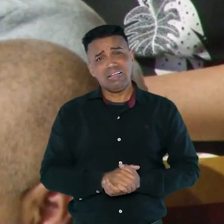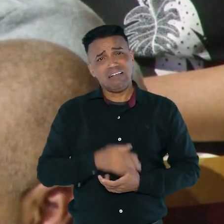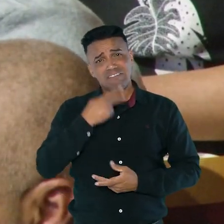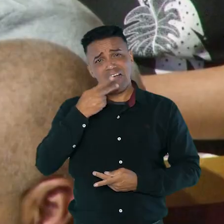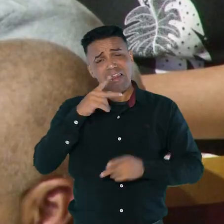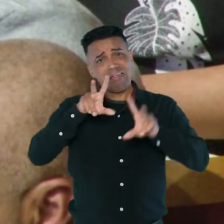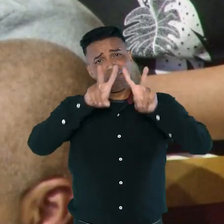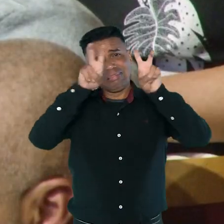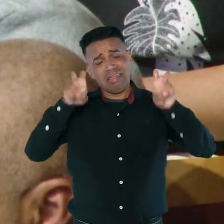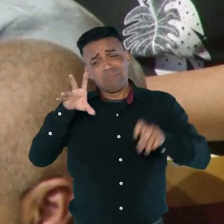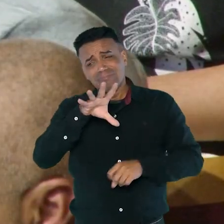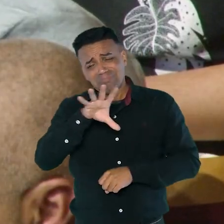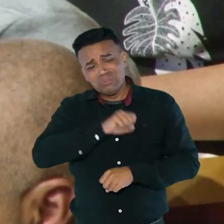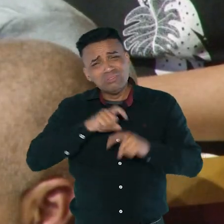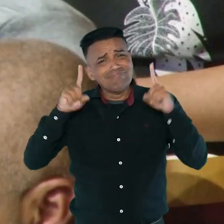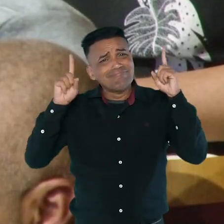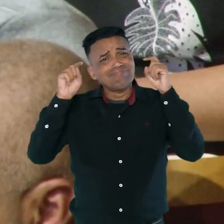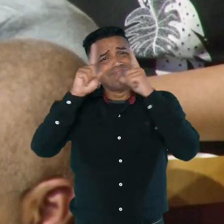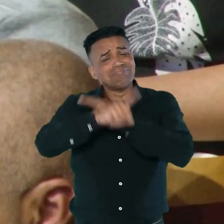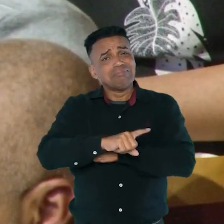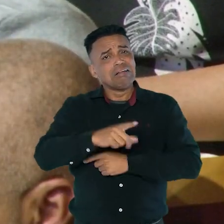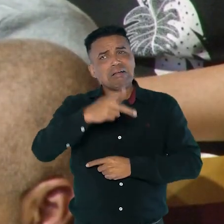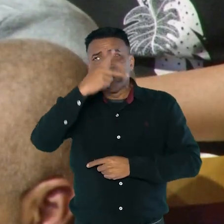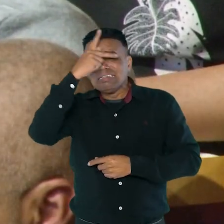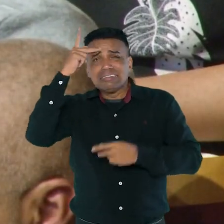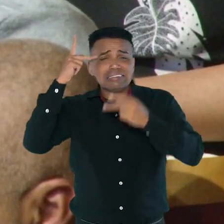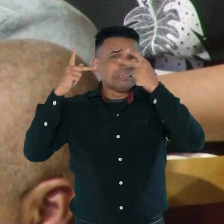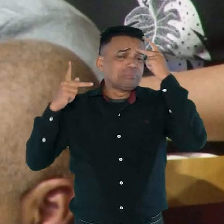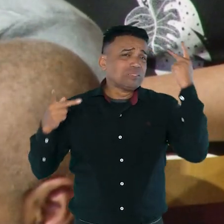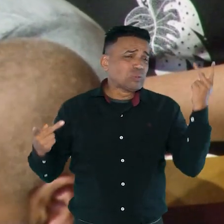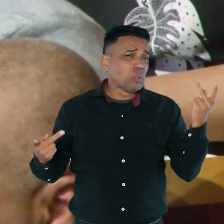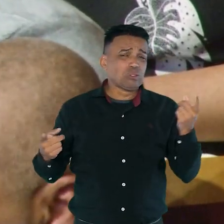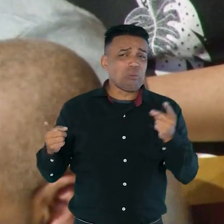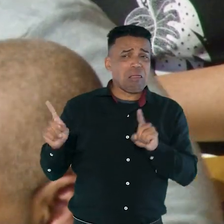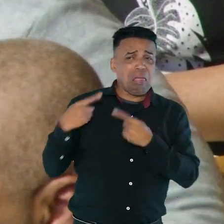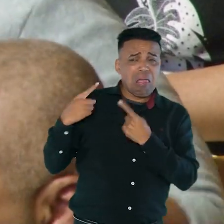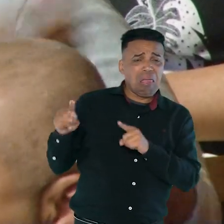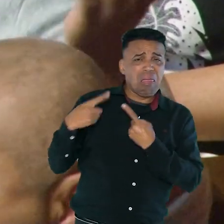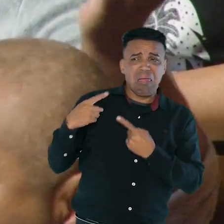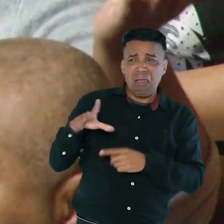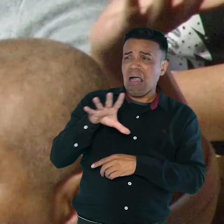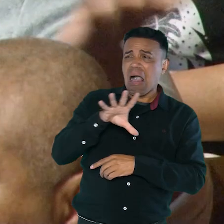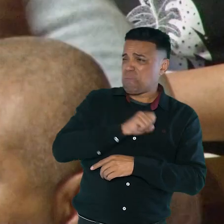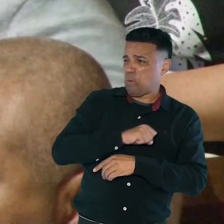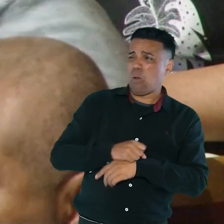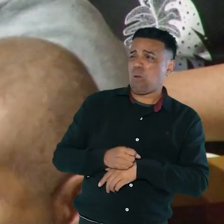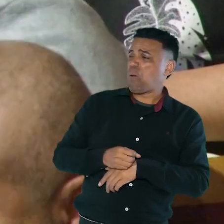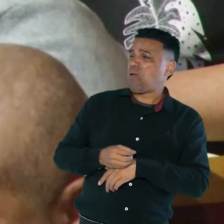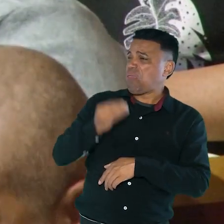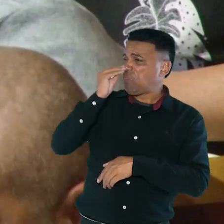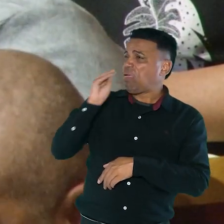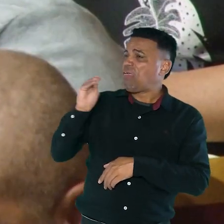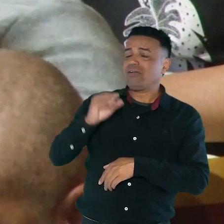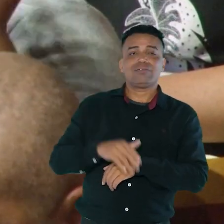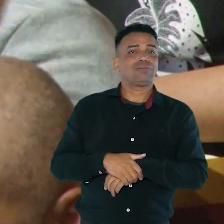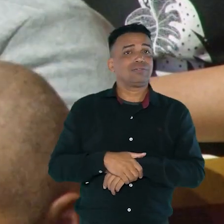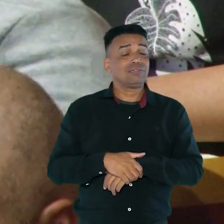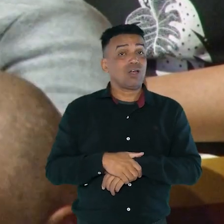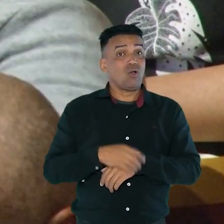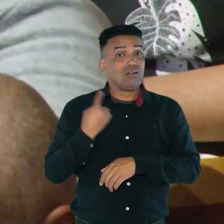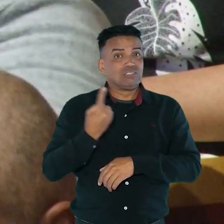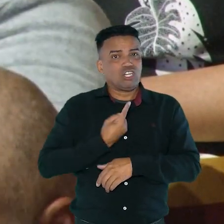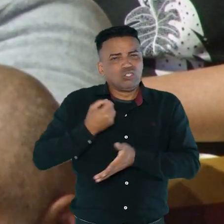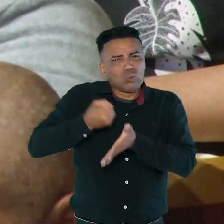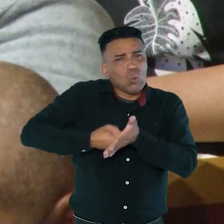Falar de amor é muito complicado, porque as pessoas começam a zoar de você, né? Tipo, o que é amor, o quê, né? E ainda mais quando a gente está